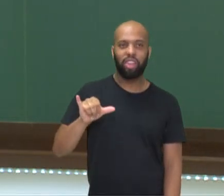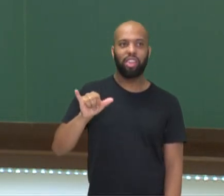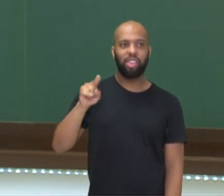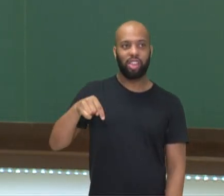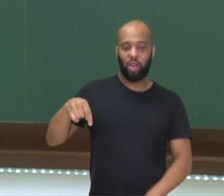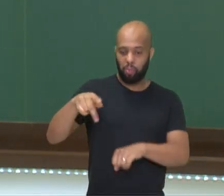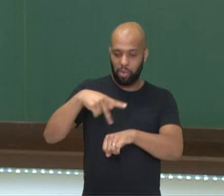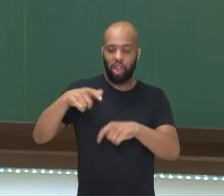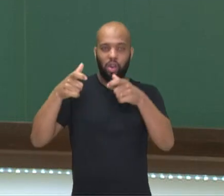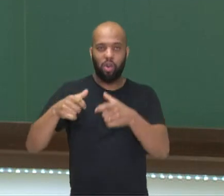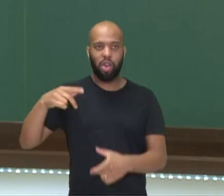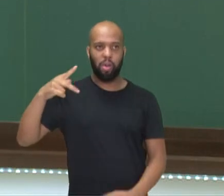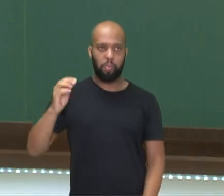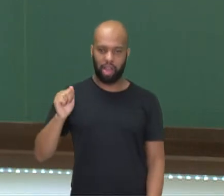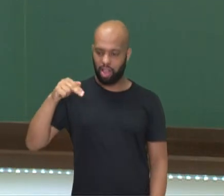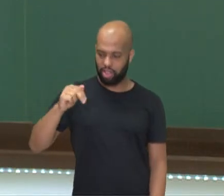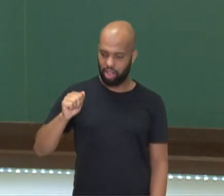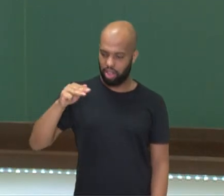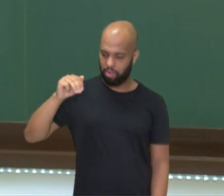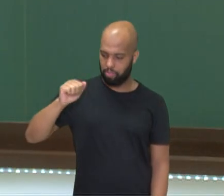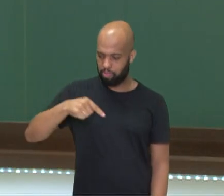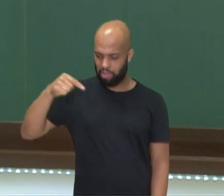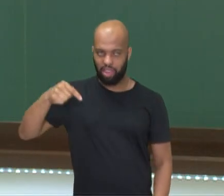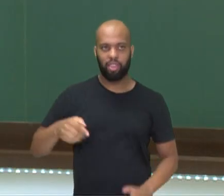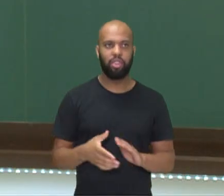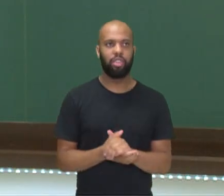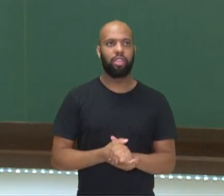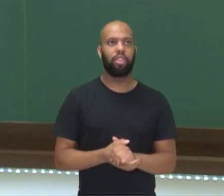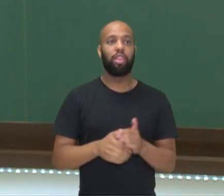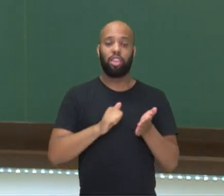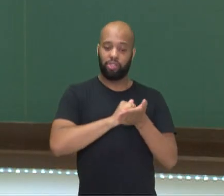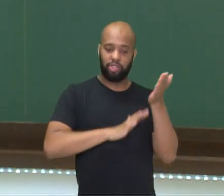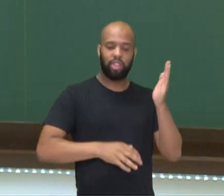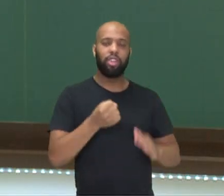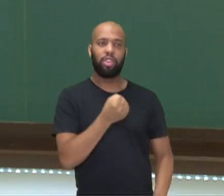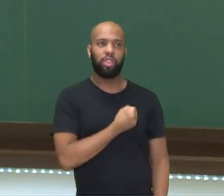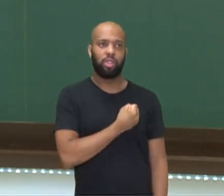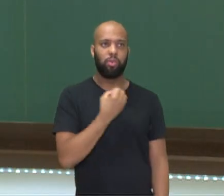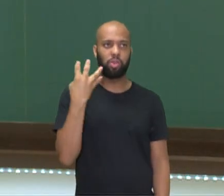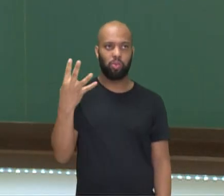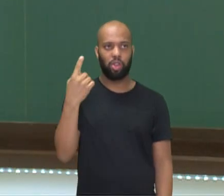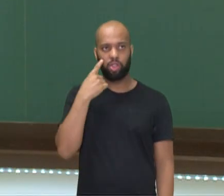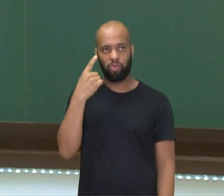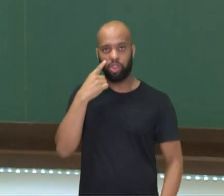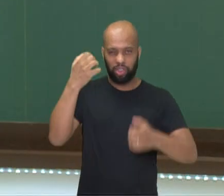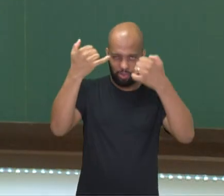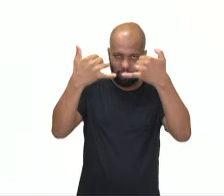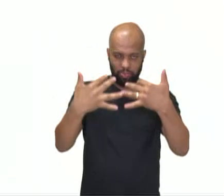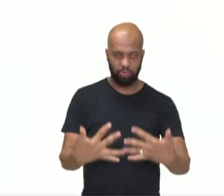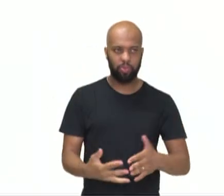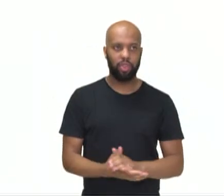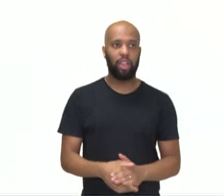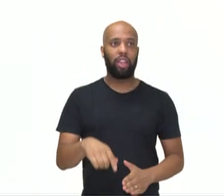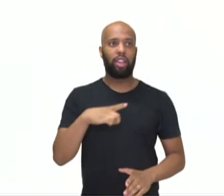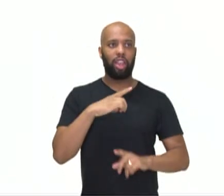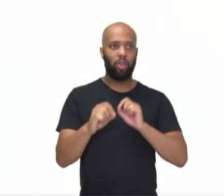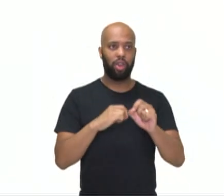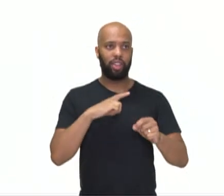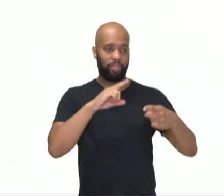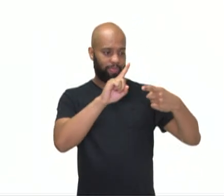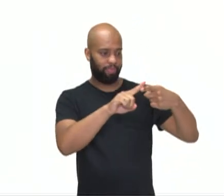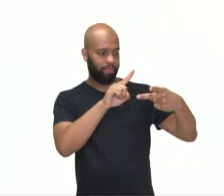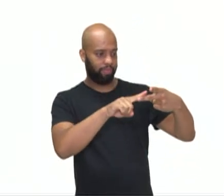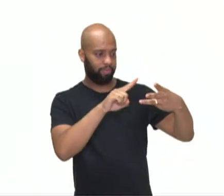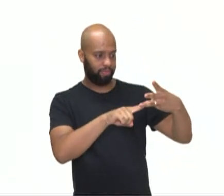soy, muito semelhante, não? Na atividade 4, vou explicar para vocês. Olha, completa as